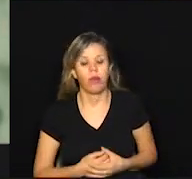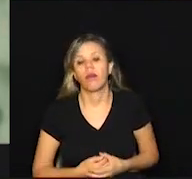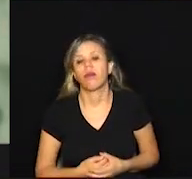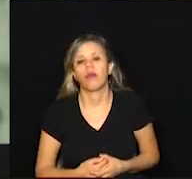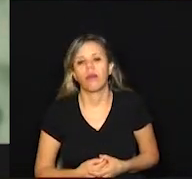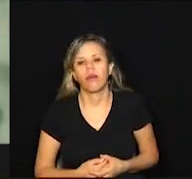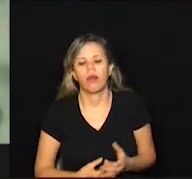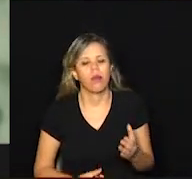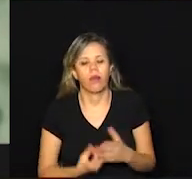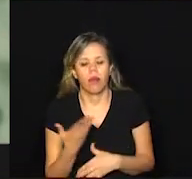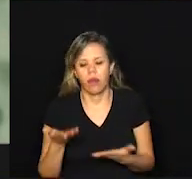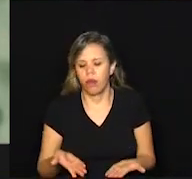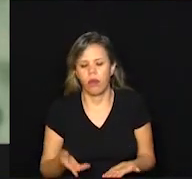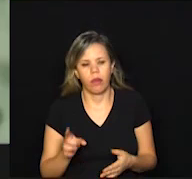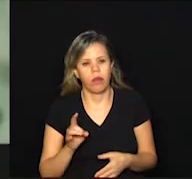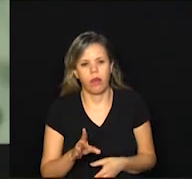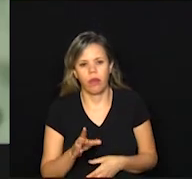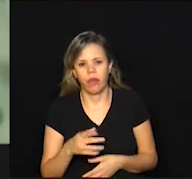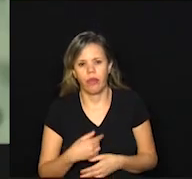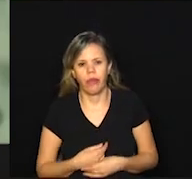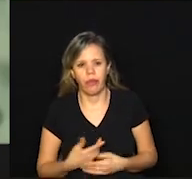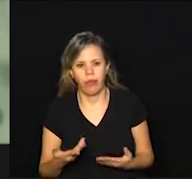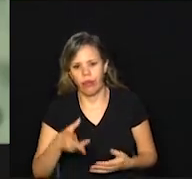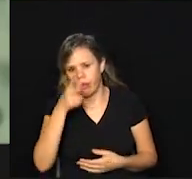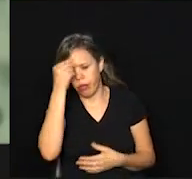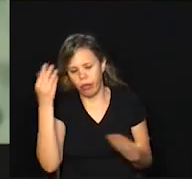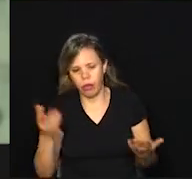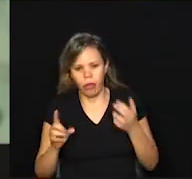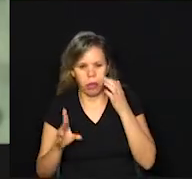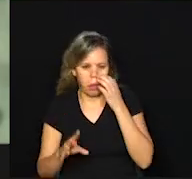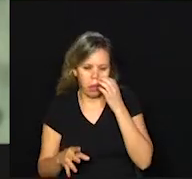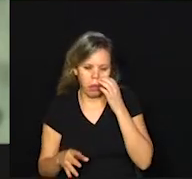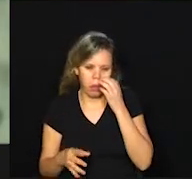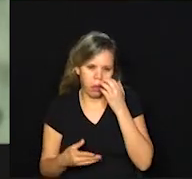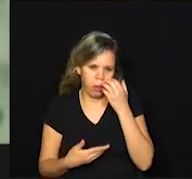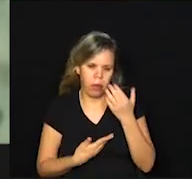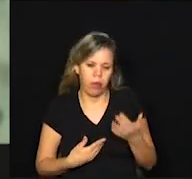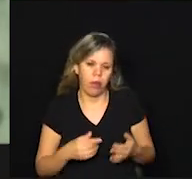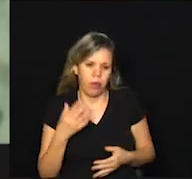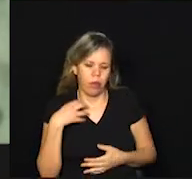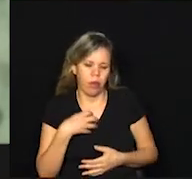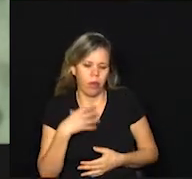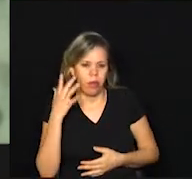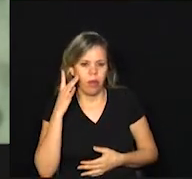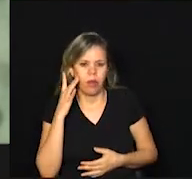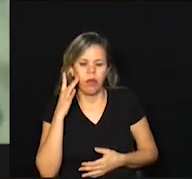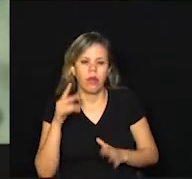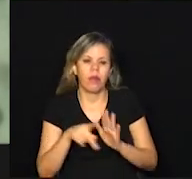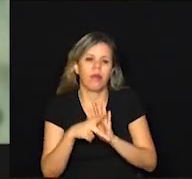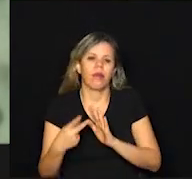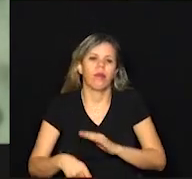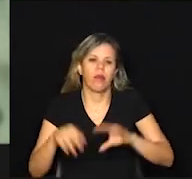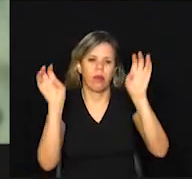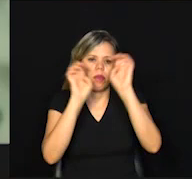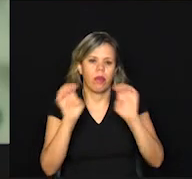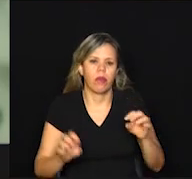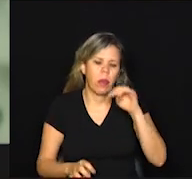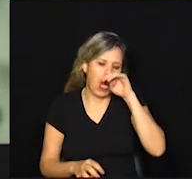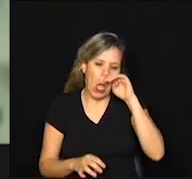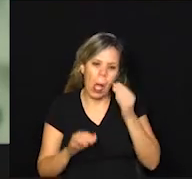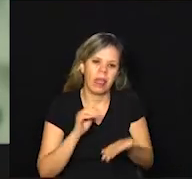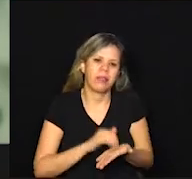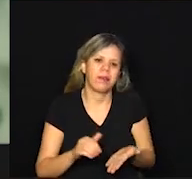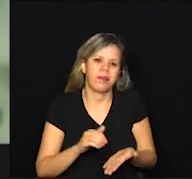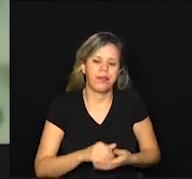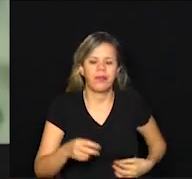é algo que não vendo dessa gestão né desse desse Prefeito agora que está eu poder Eu sinto que as própria estrutura da Secretaria